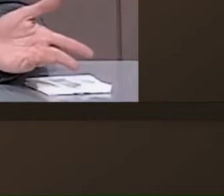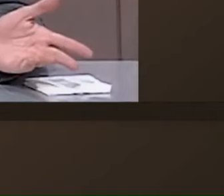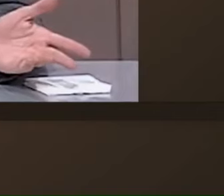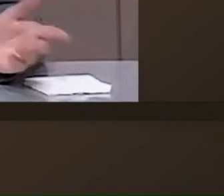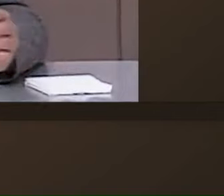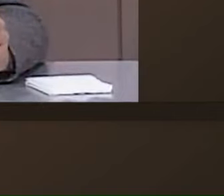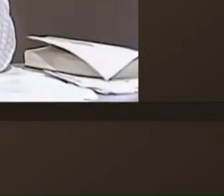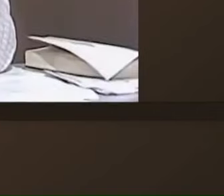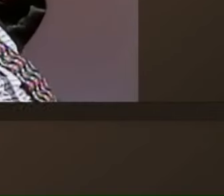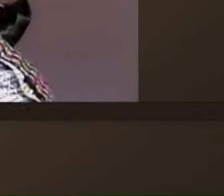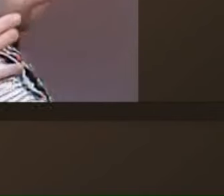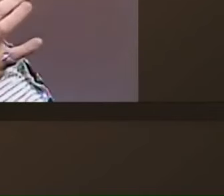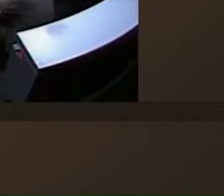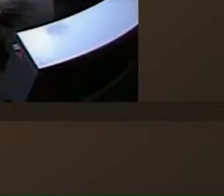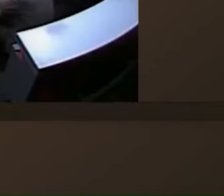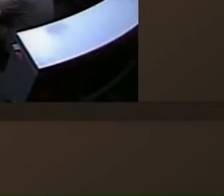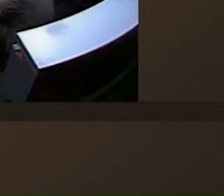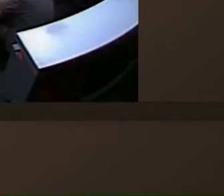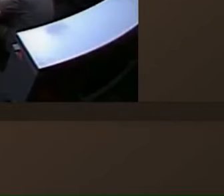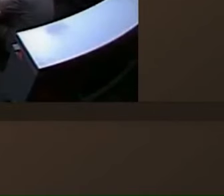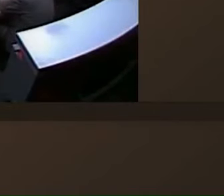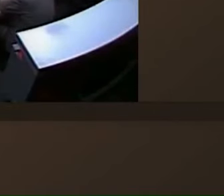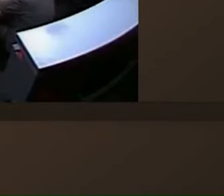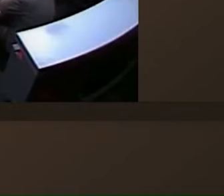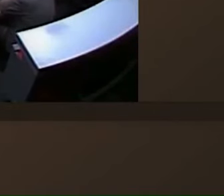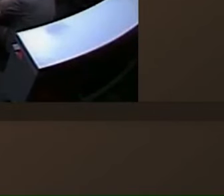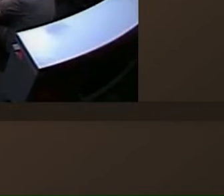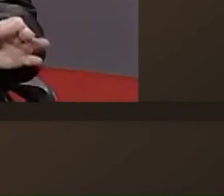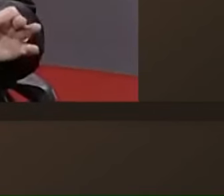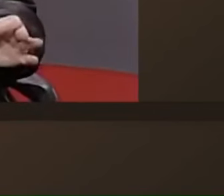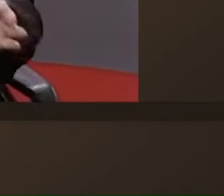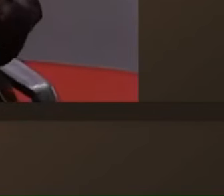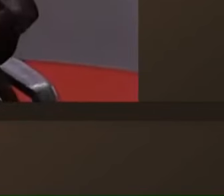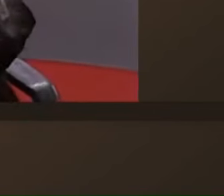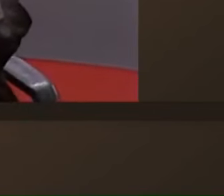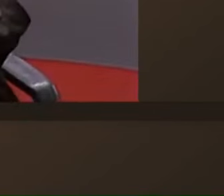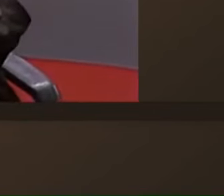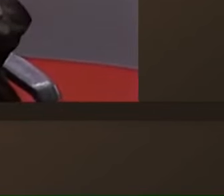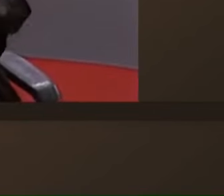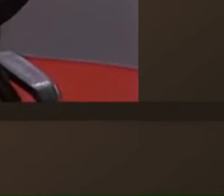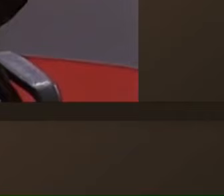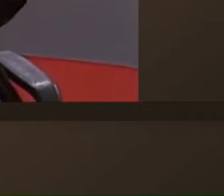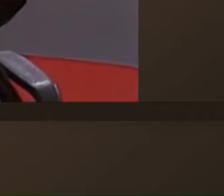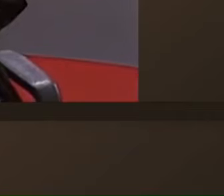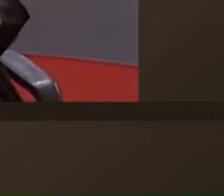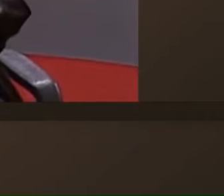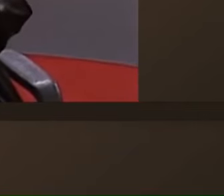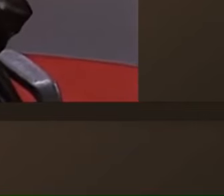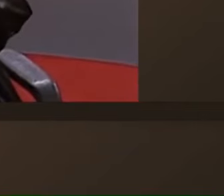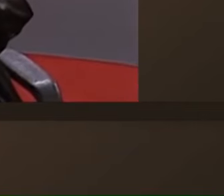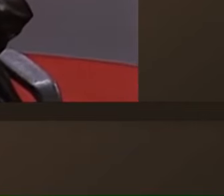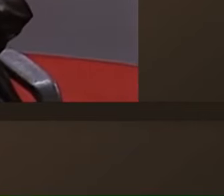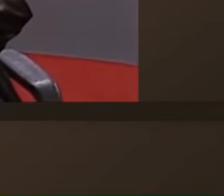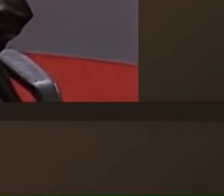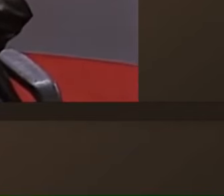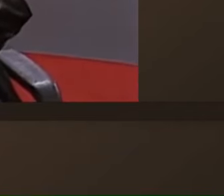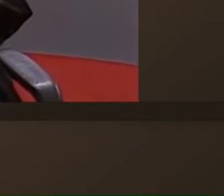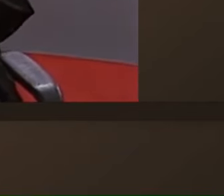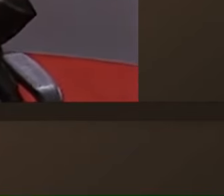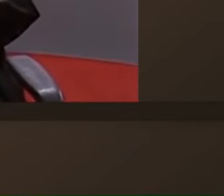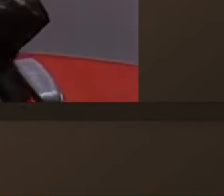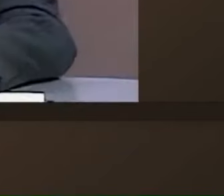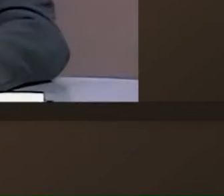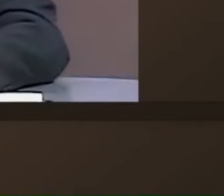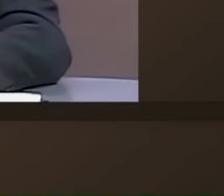favor. Não existe humor a favor. Eu acho o seguinte, o final da irreverência é o começo do reacionarismo. Mas olha, veja